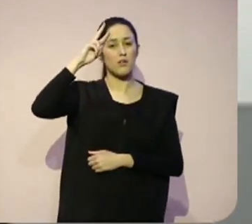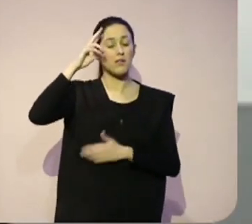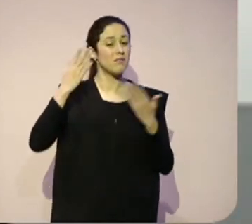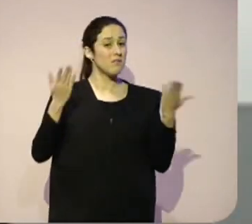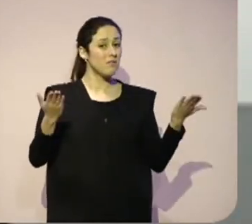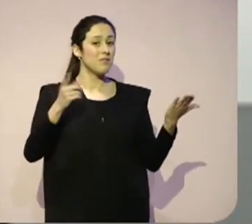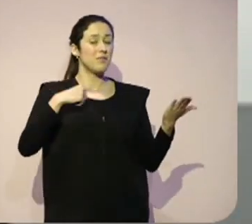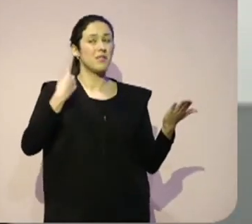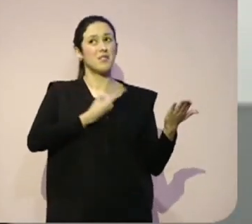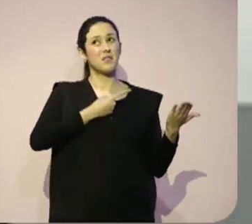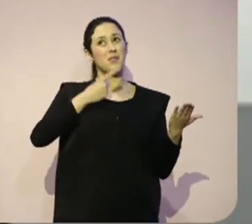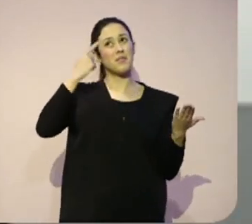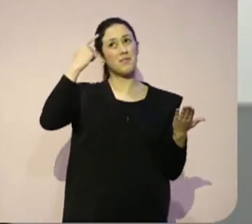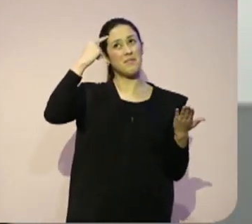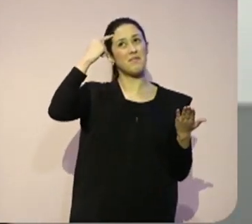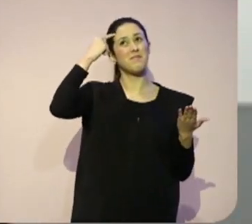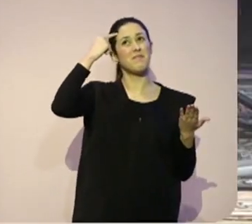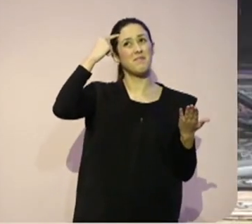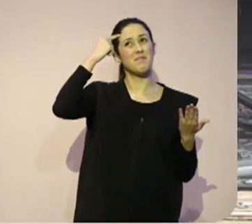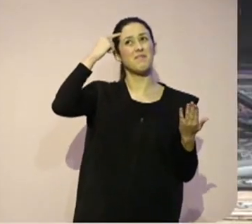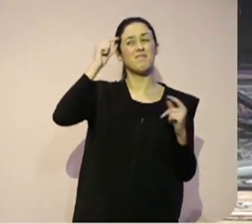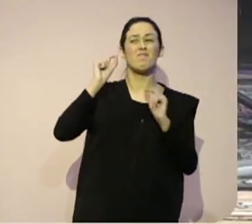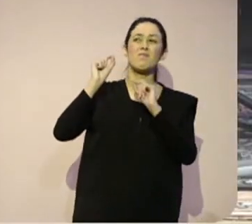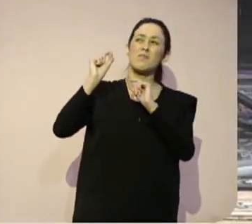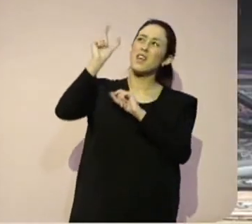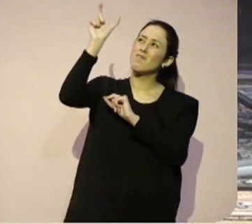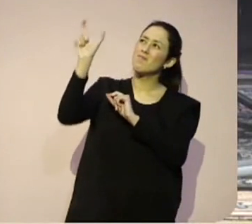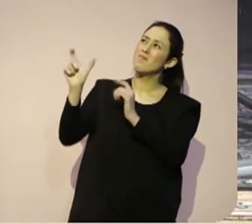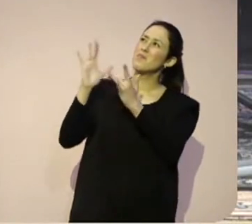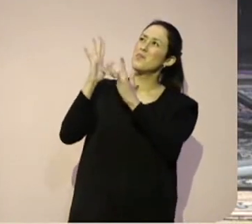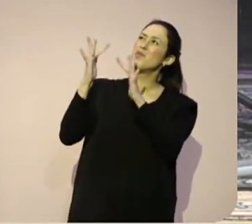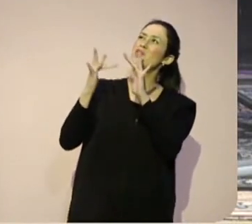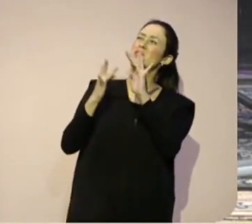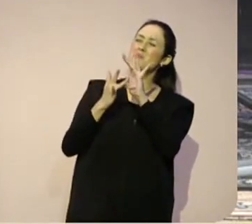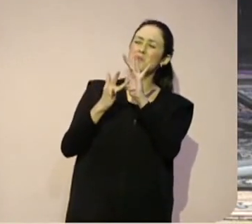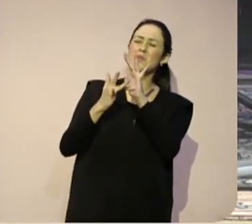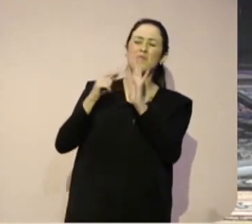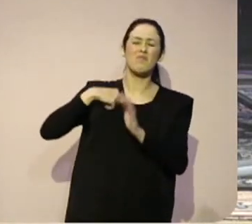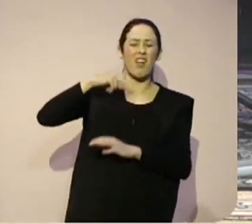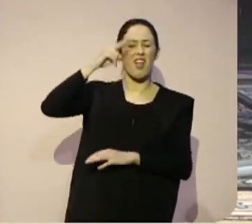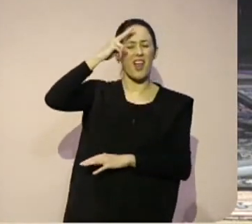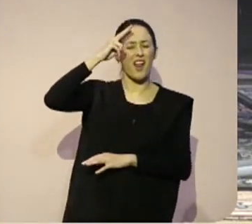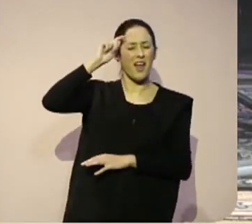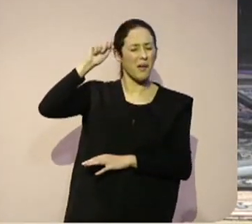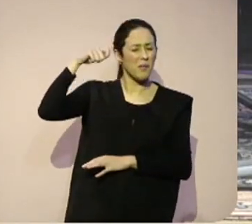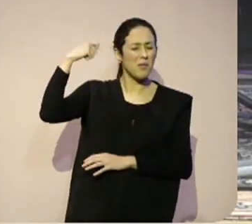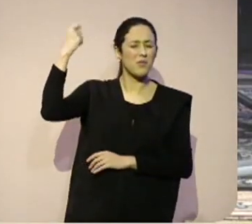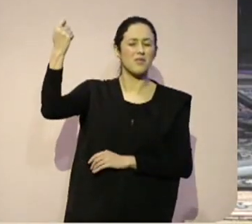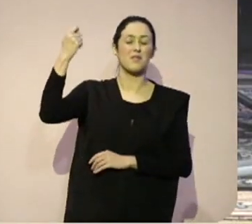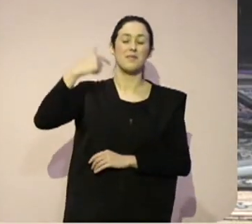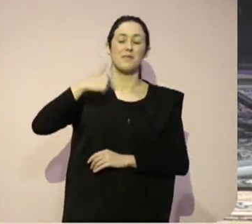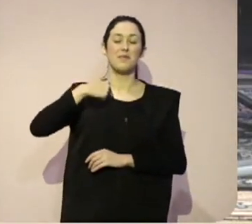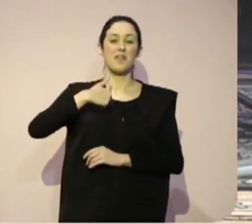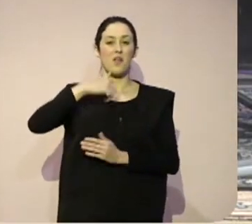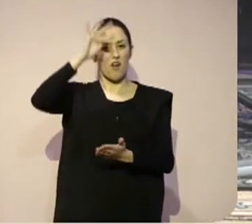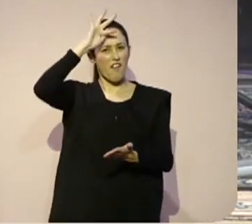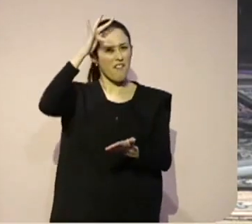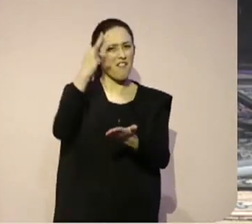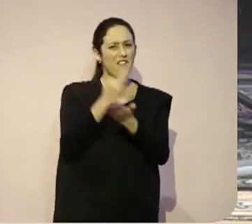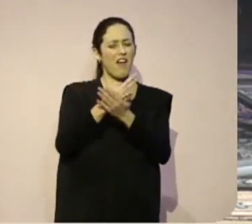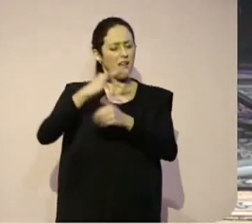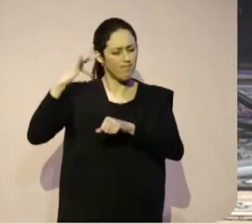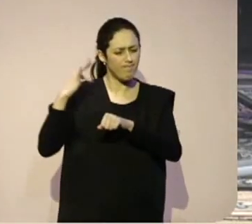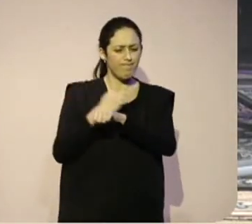quem é Jesus, parece que é um pouco mais leve resistir firme na fé e